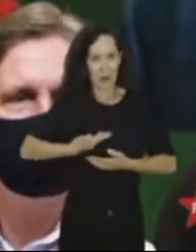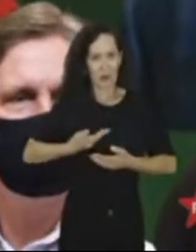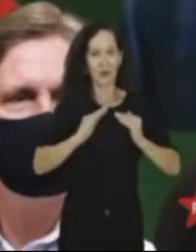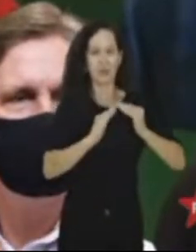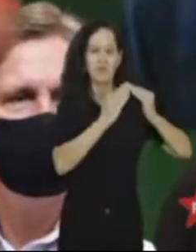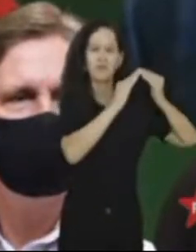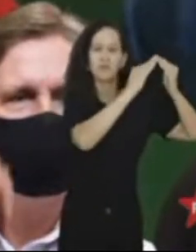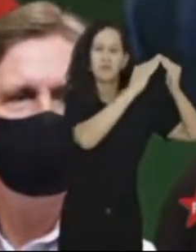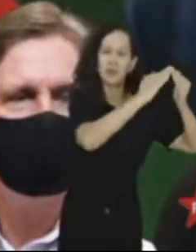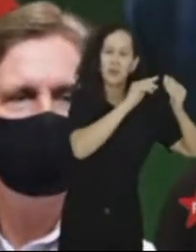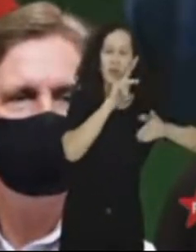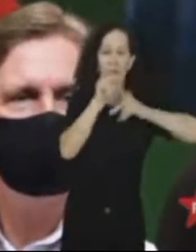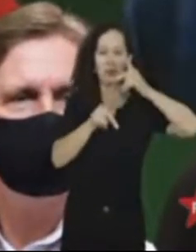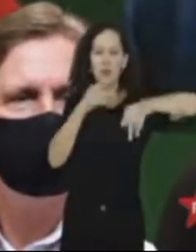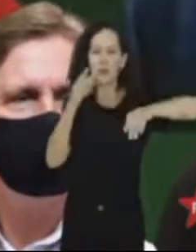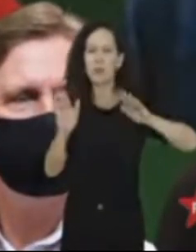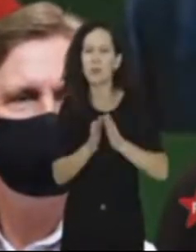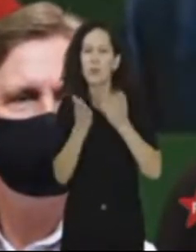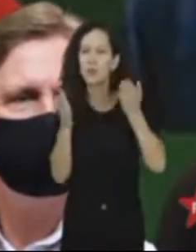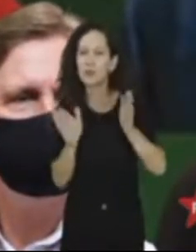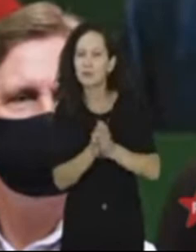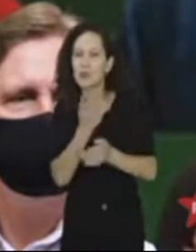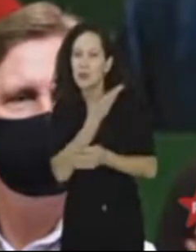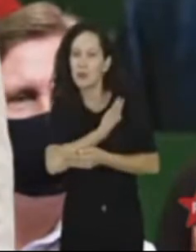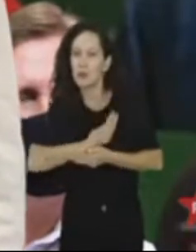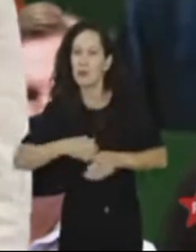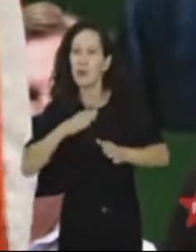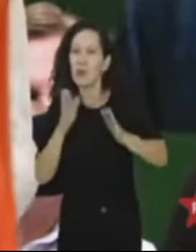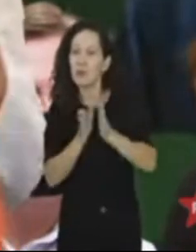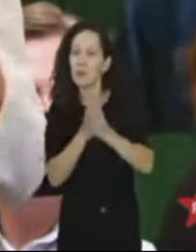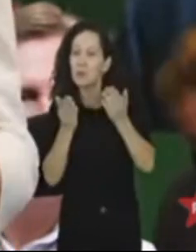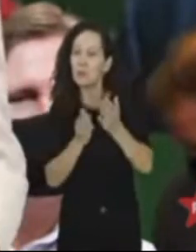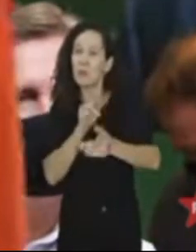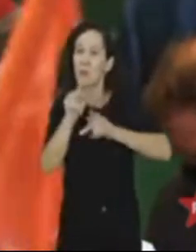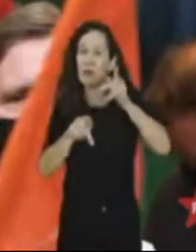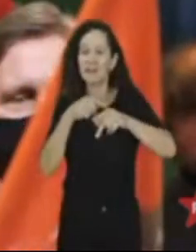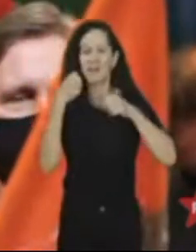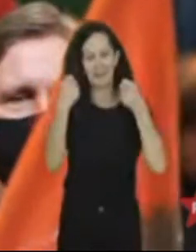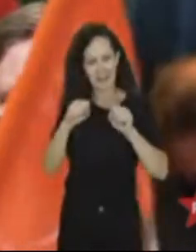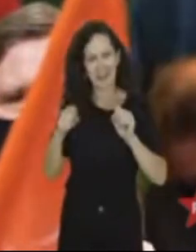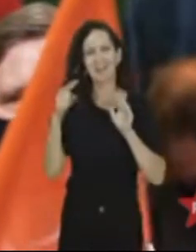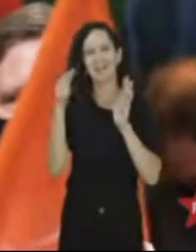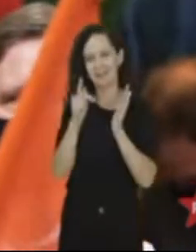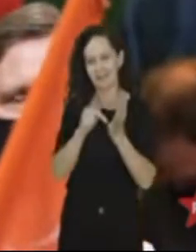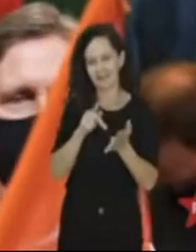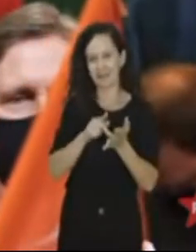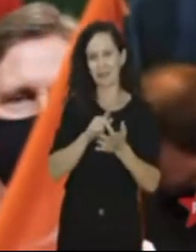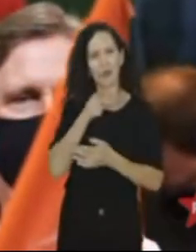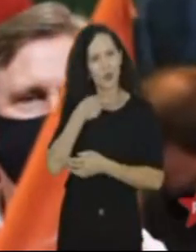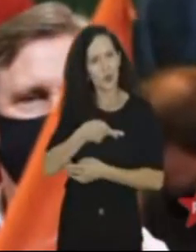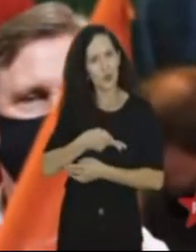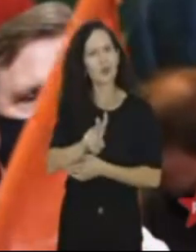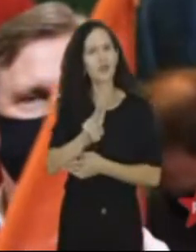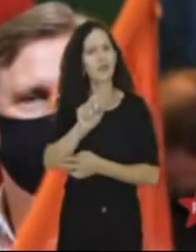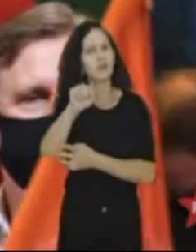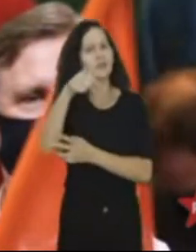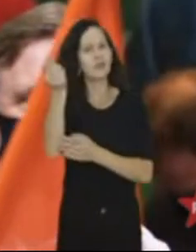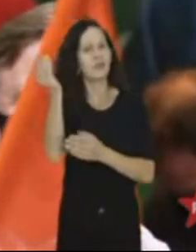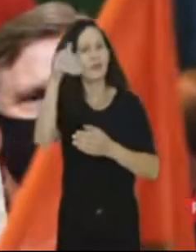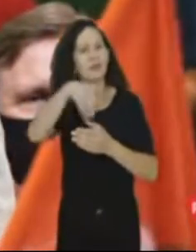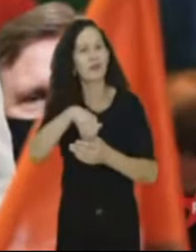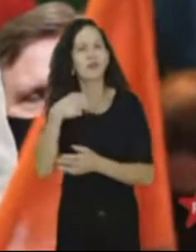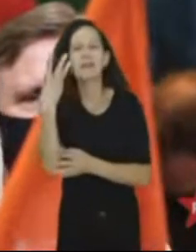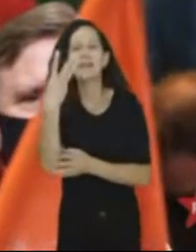mais pobre, para o povo que precisava. E Requião continuou. Depois se elegeu 3 vezes